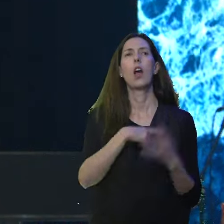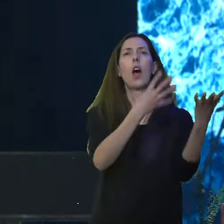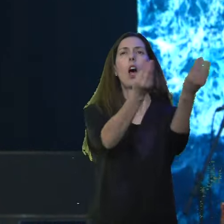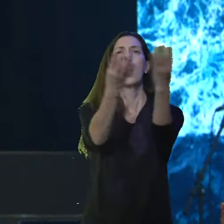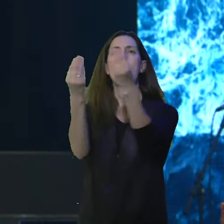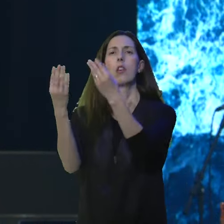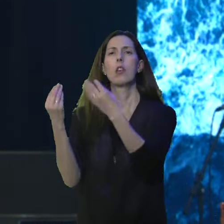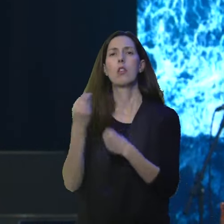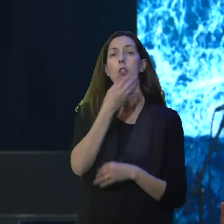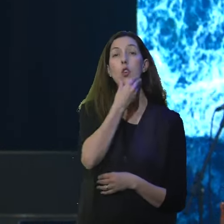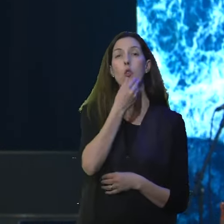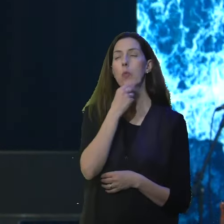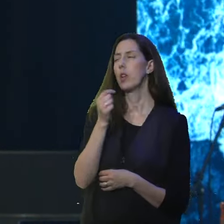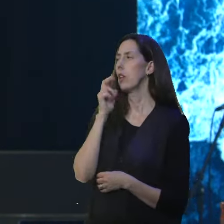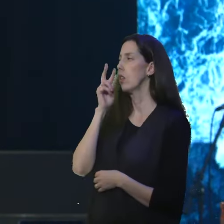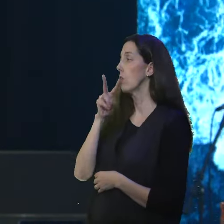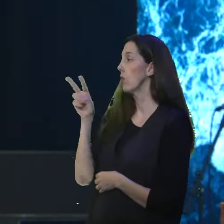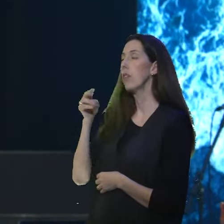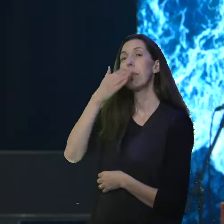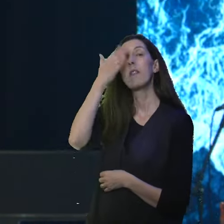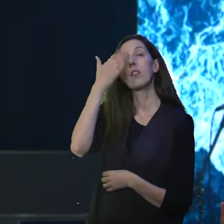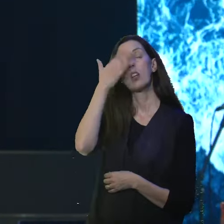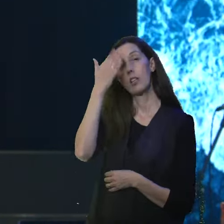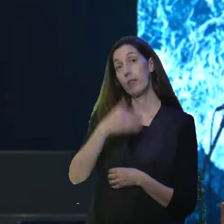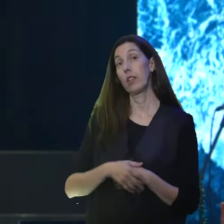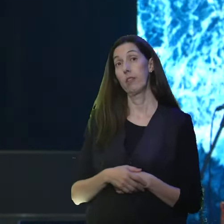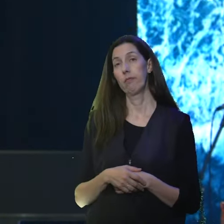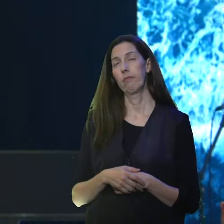99% deles vê pornografia.